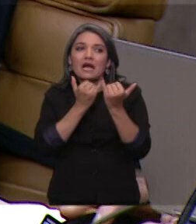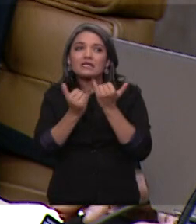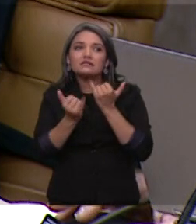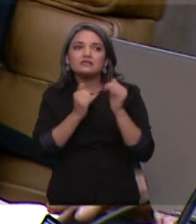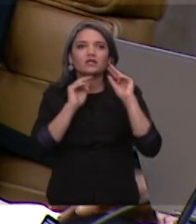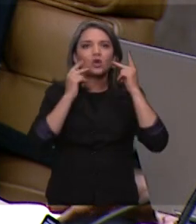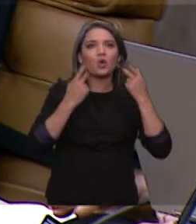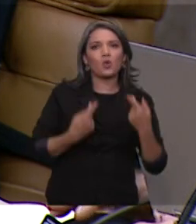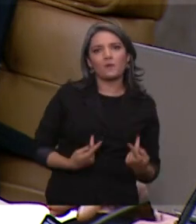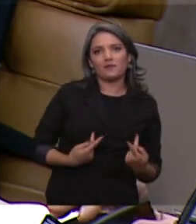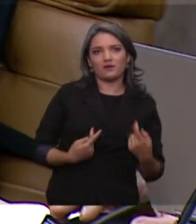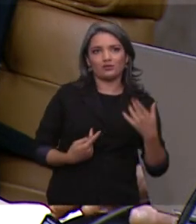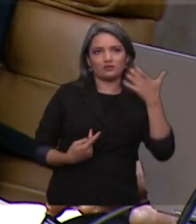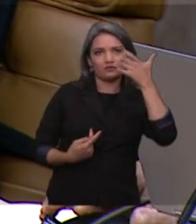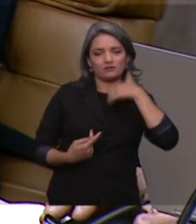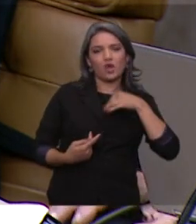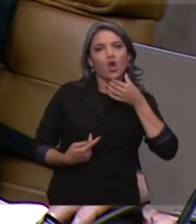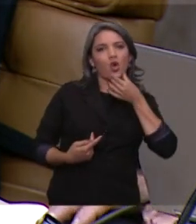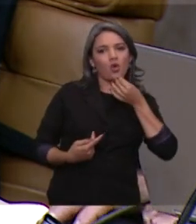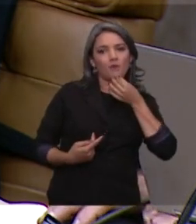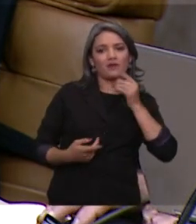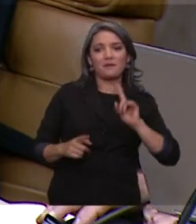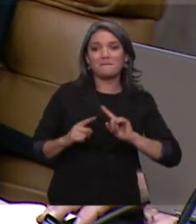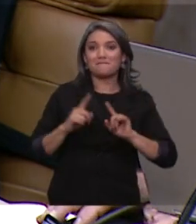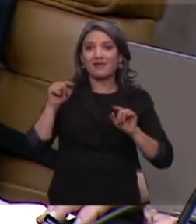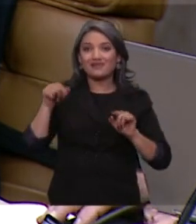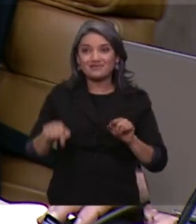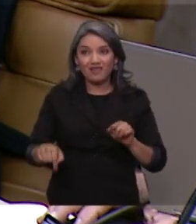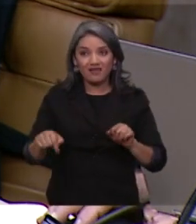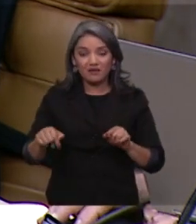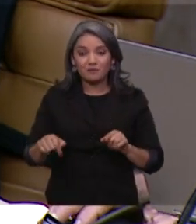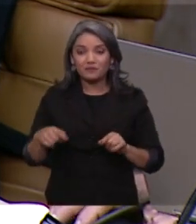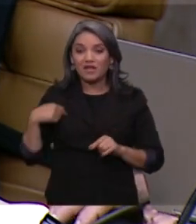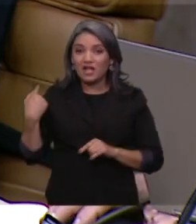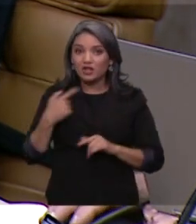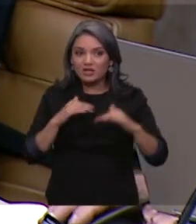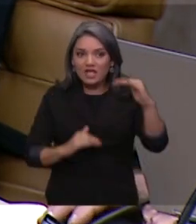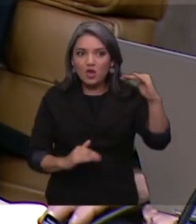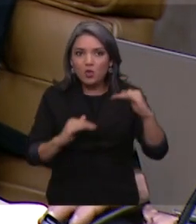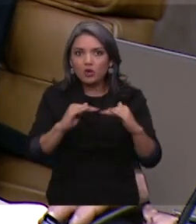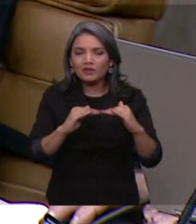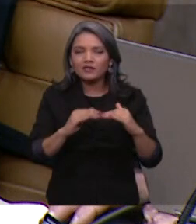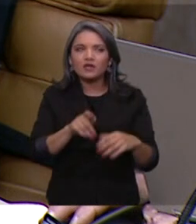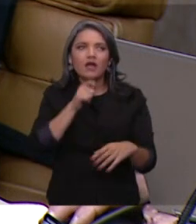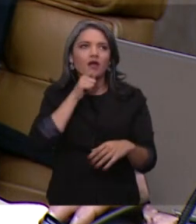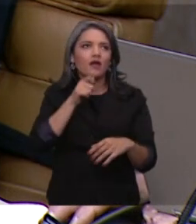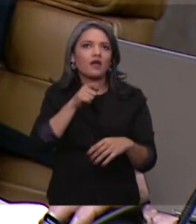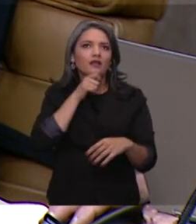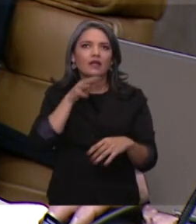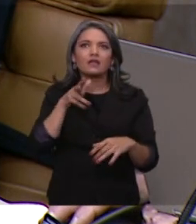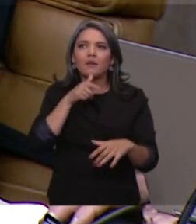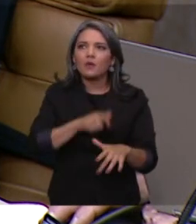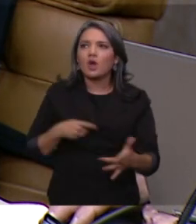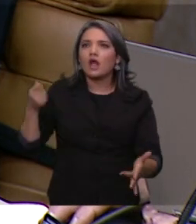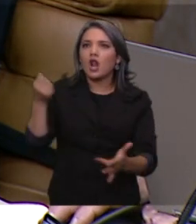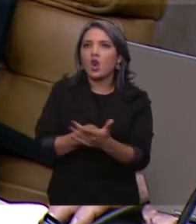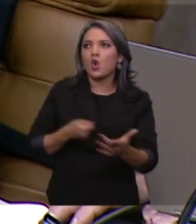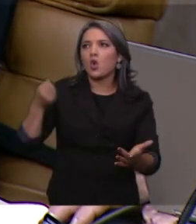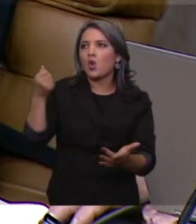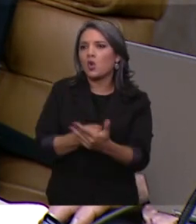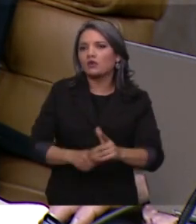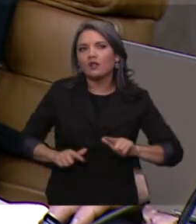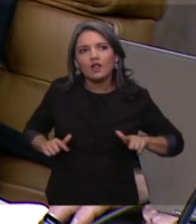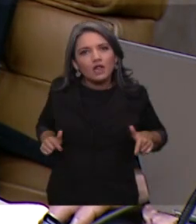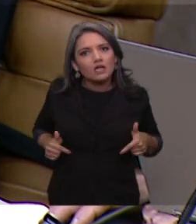aqui ainda é, para nós, uma luta, tentativa de conquista e muito sofrimento. E falo